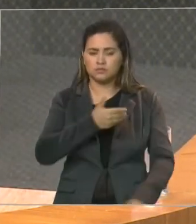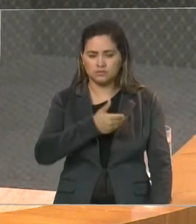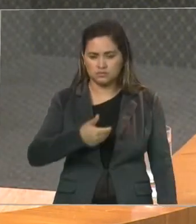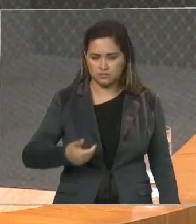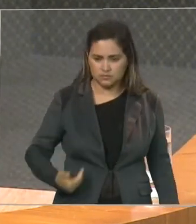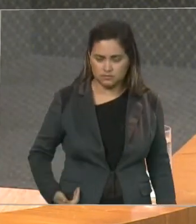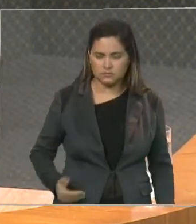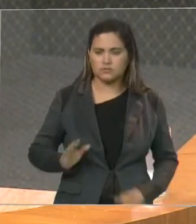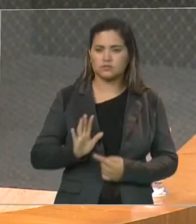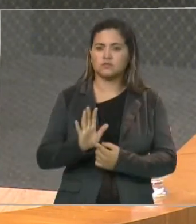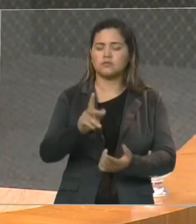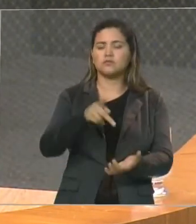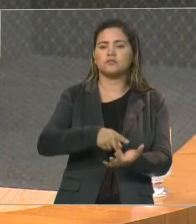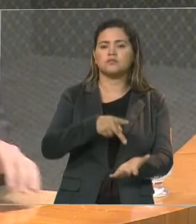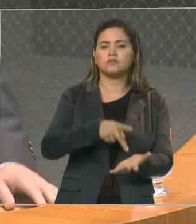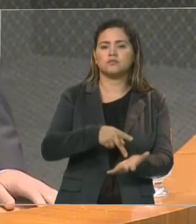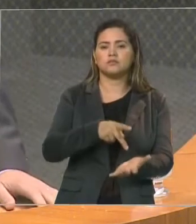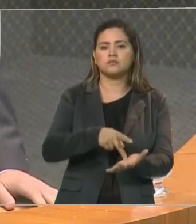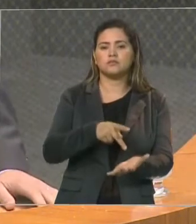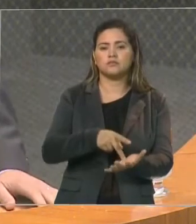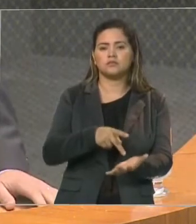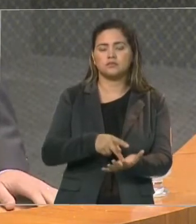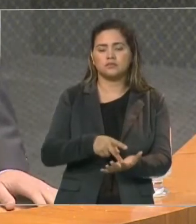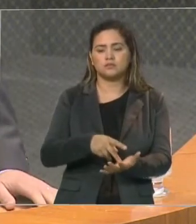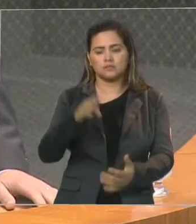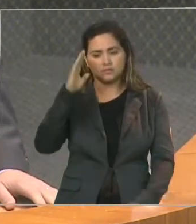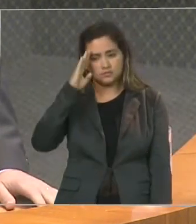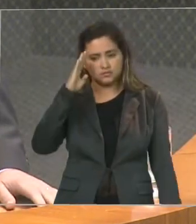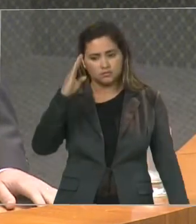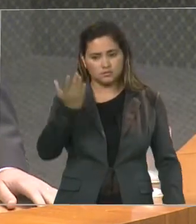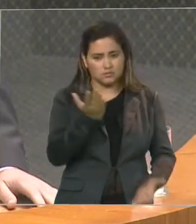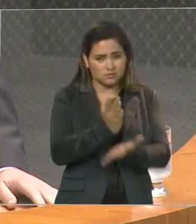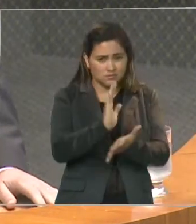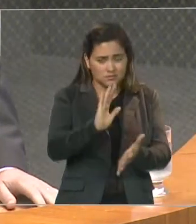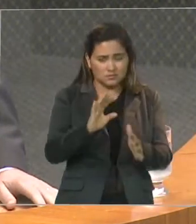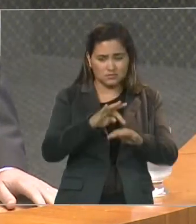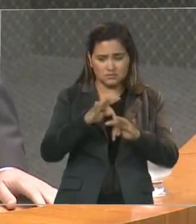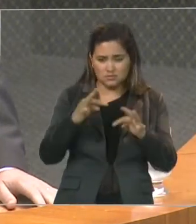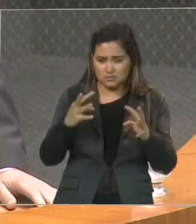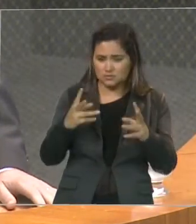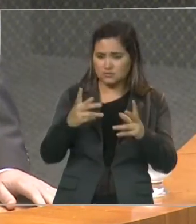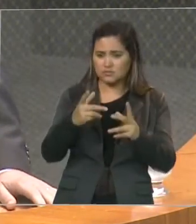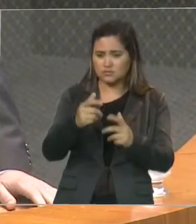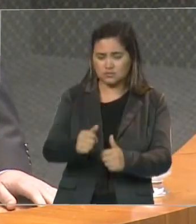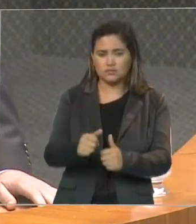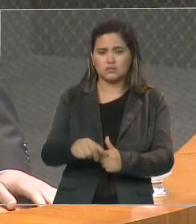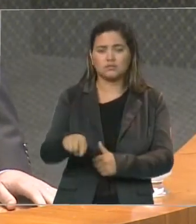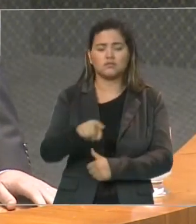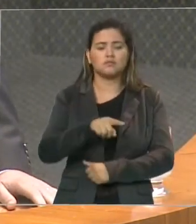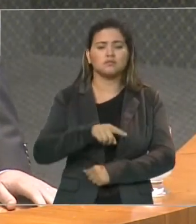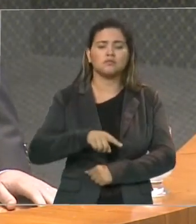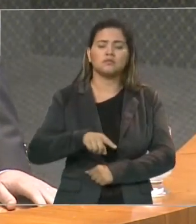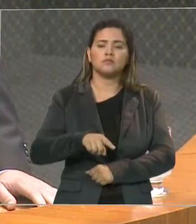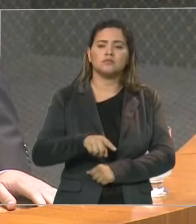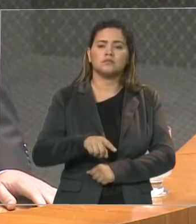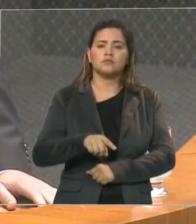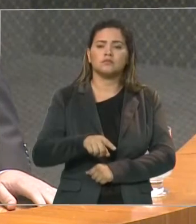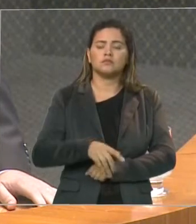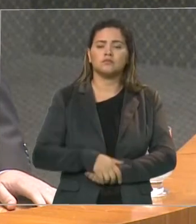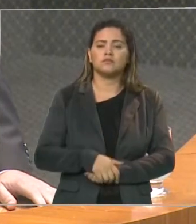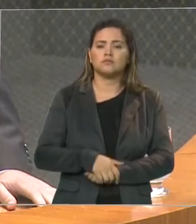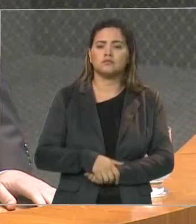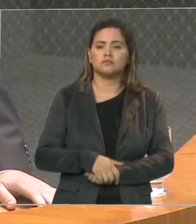a verdade e, principalmente, acabar com todos esses tipos de conclusões ou